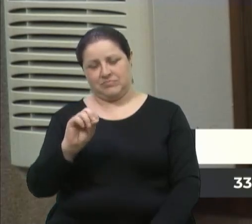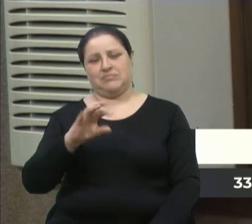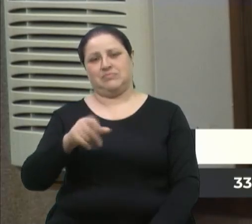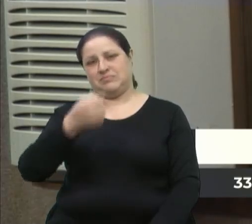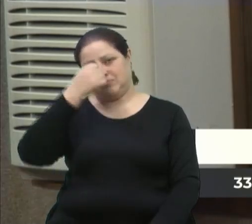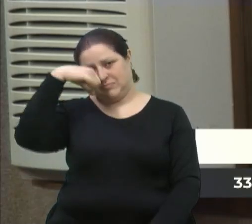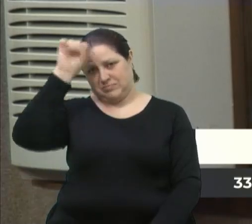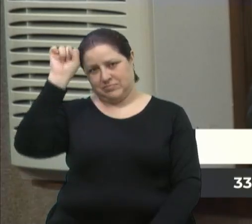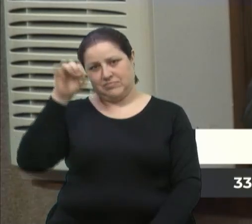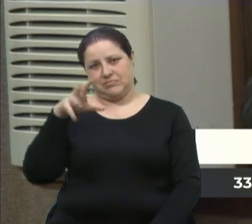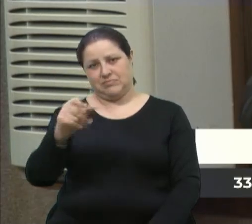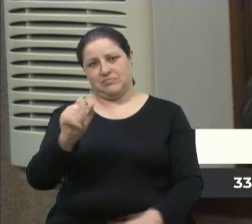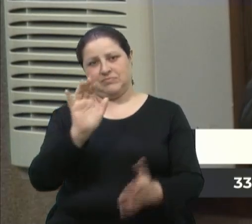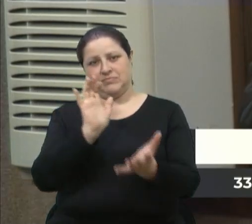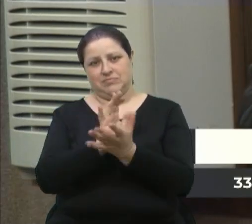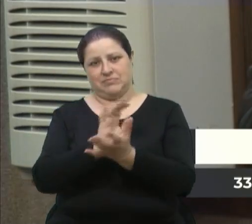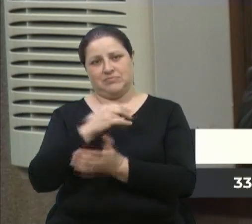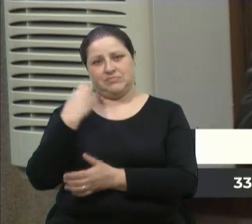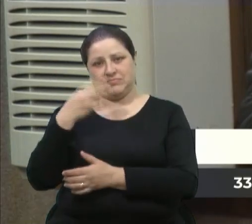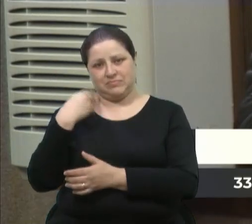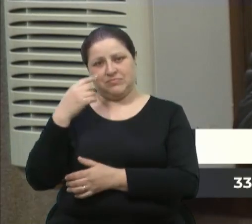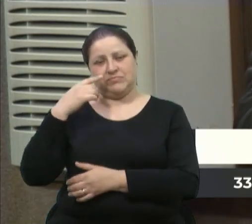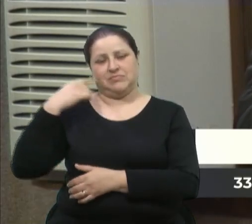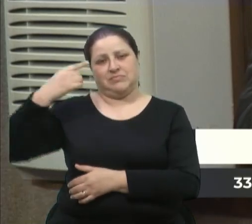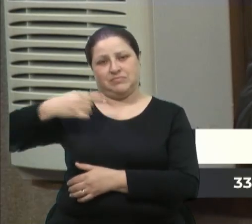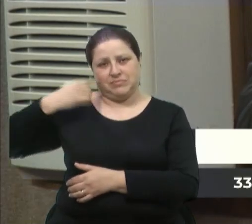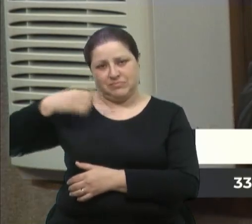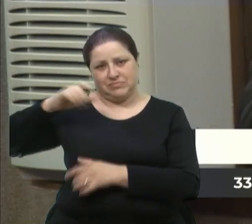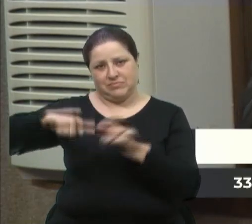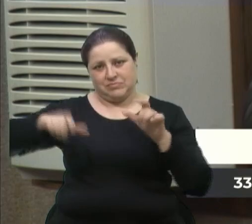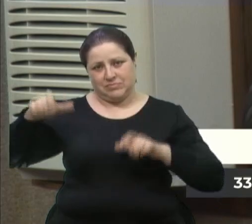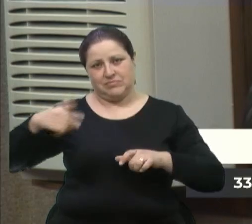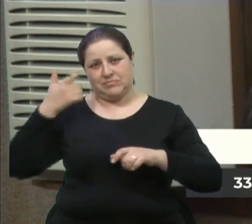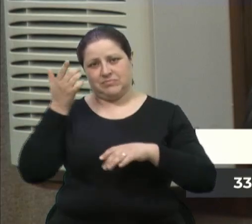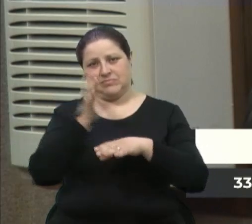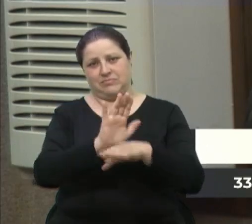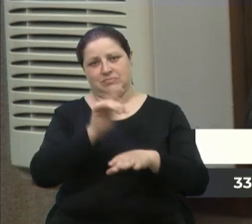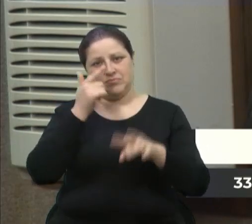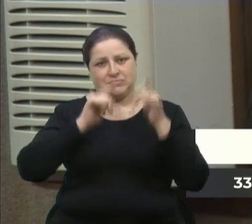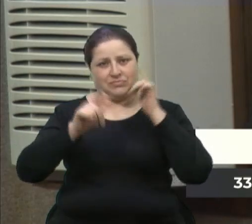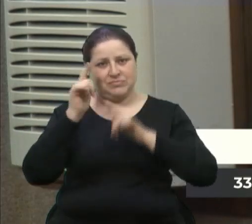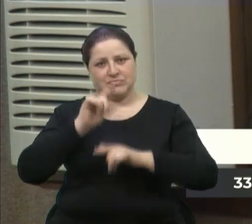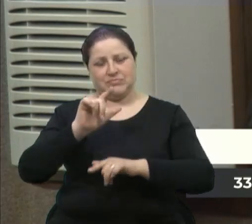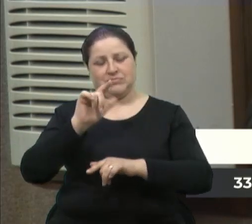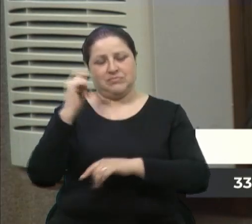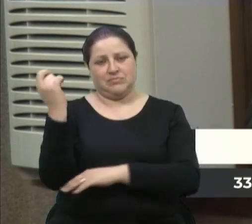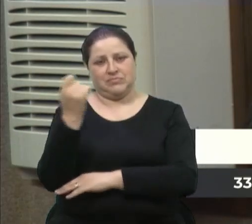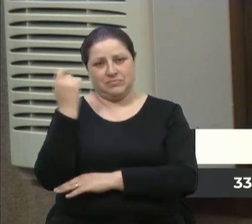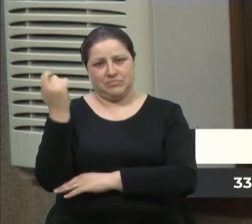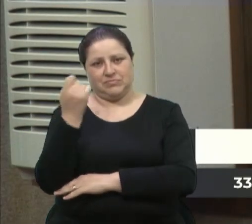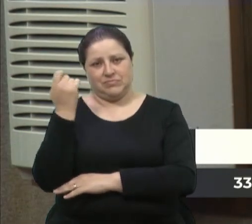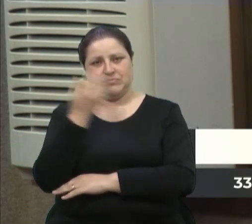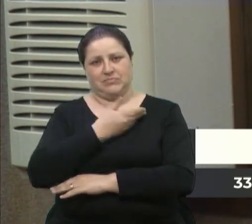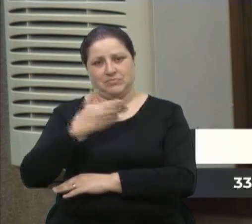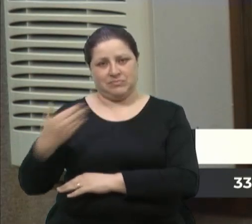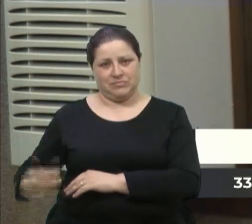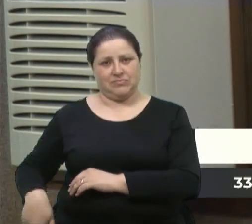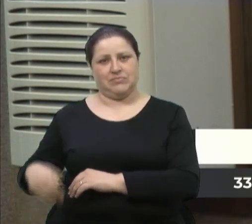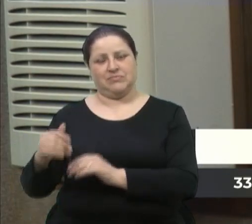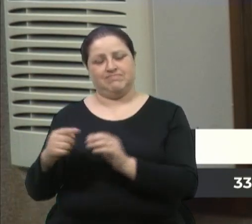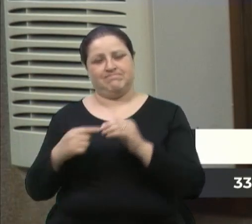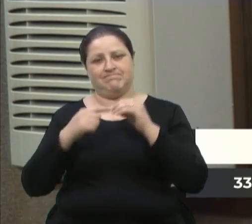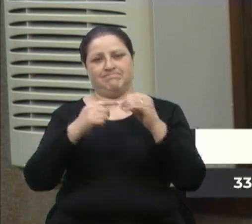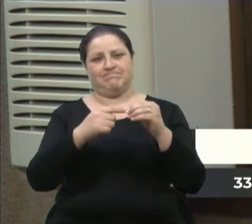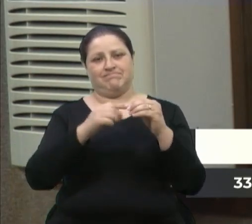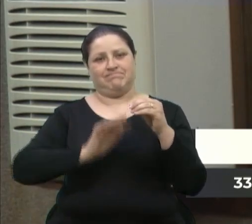colegas vereadores, aos deputados que auxiliaram nessa conquista, ao governo do Estado e também, sobremaneira, a ajuda do